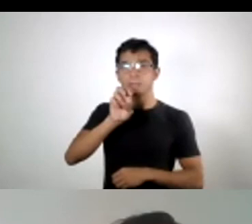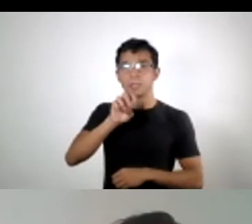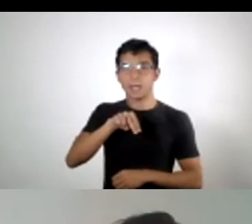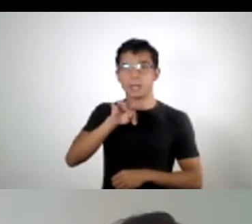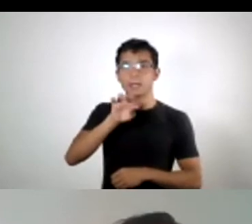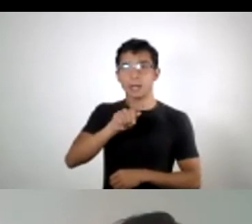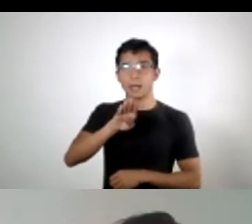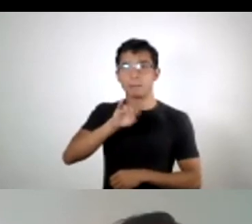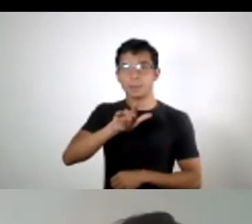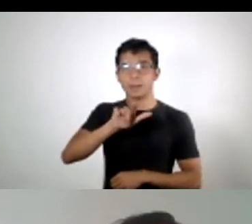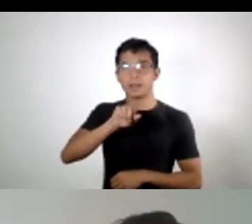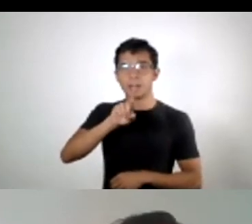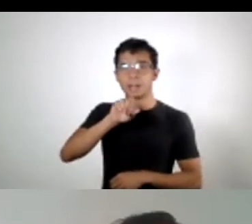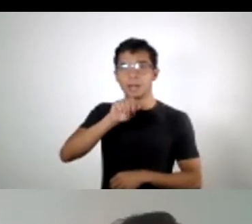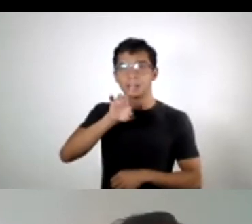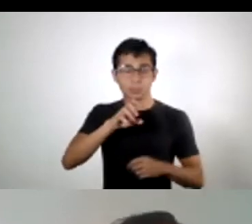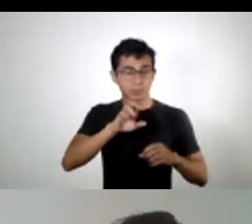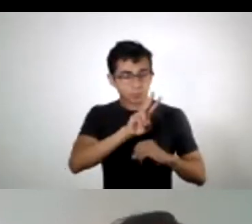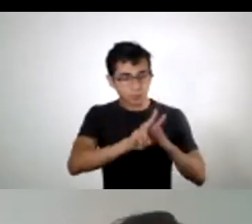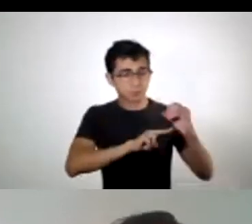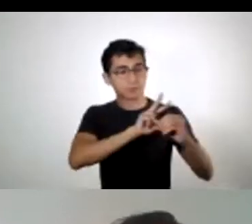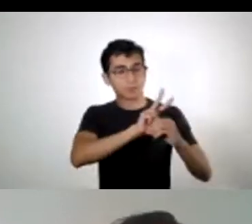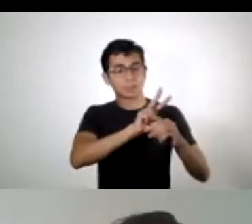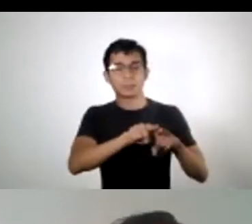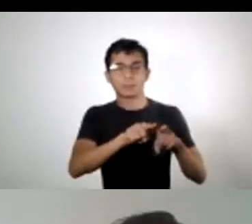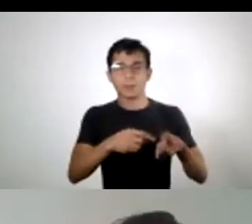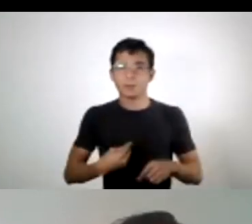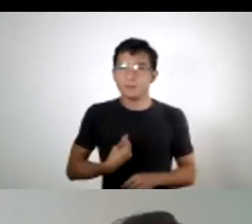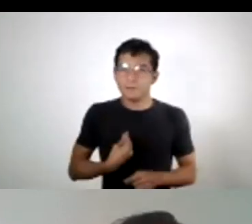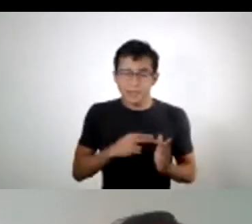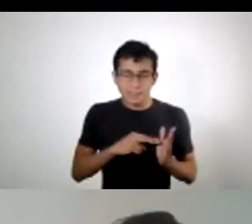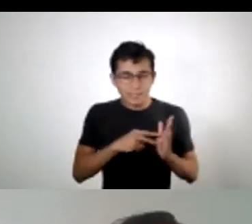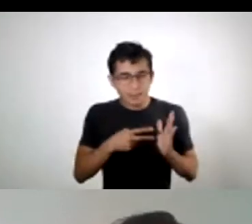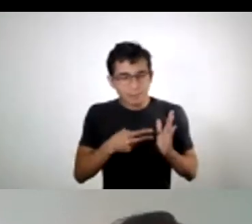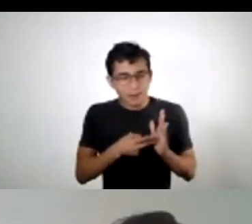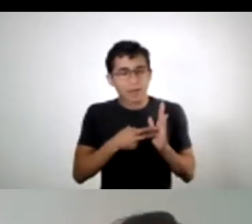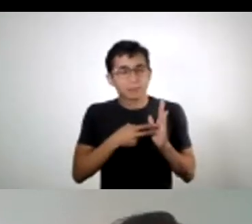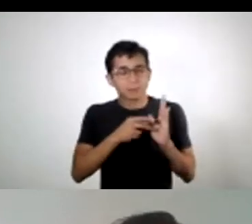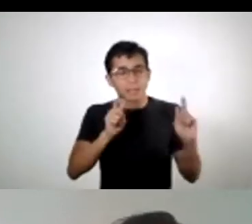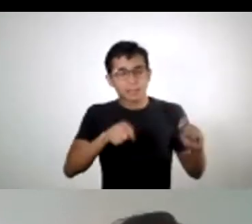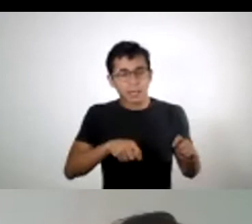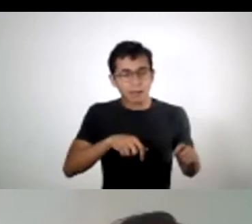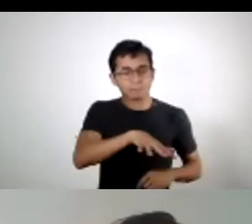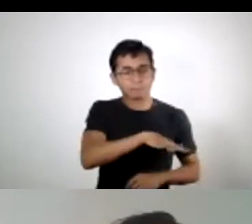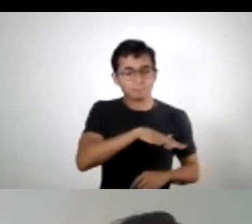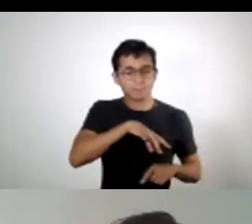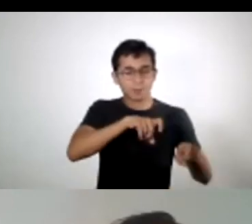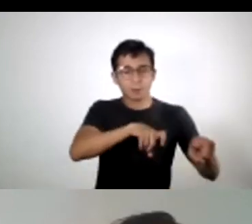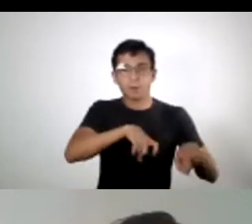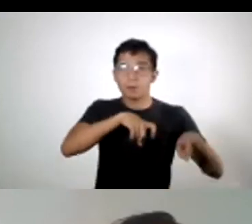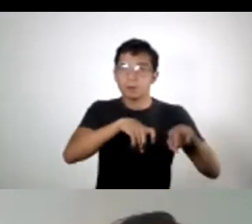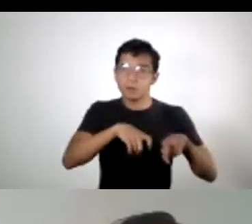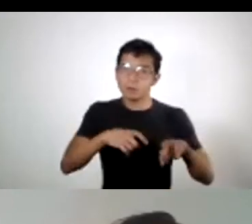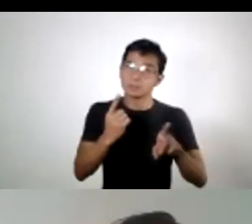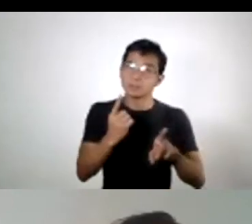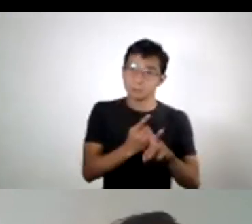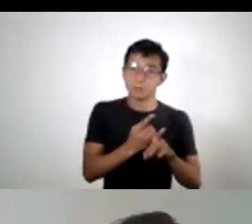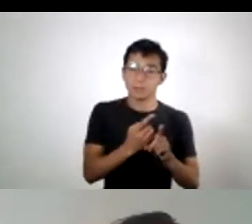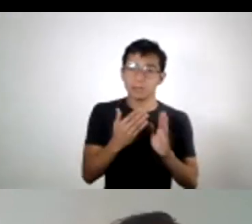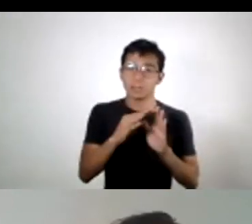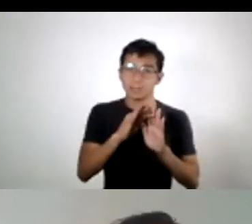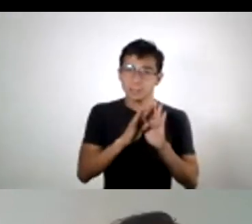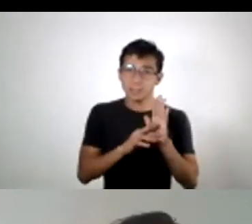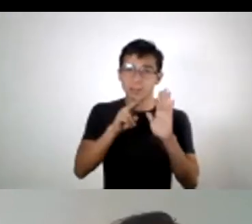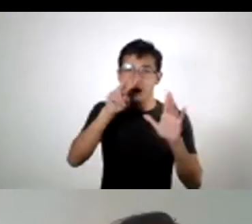significado profundo da vida, né? Então eu acompanhei aqui a leitura e as imagens são